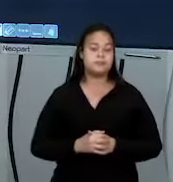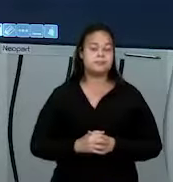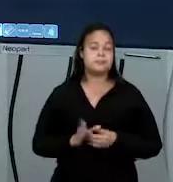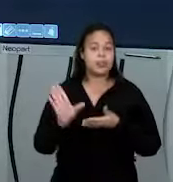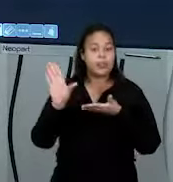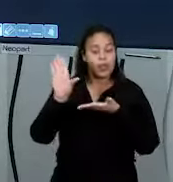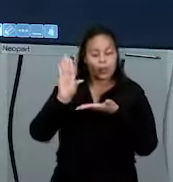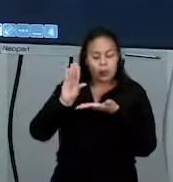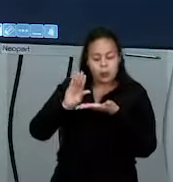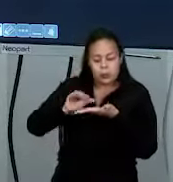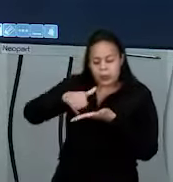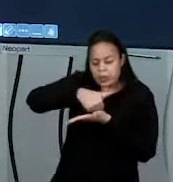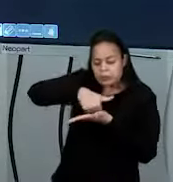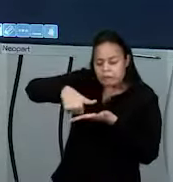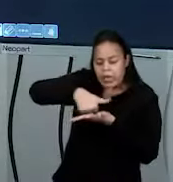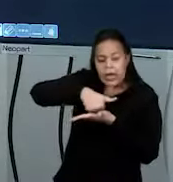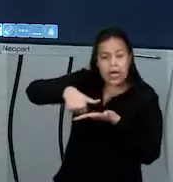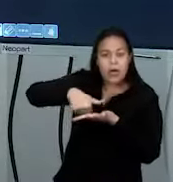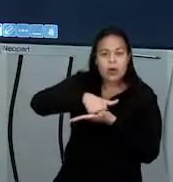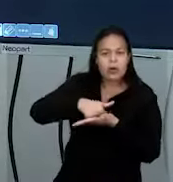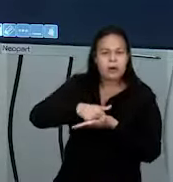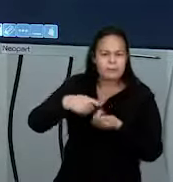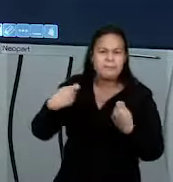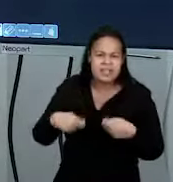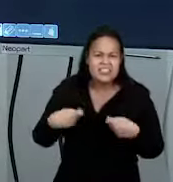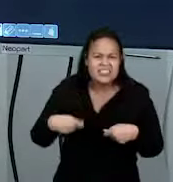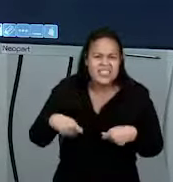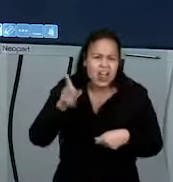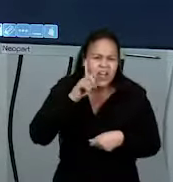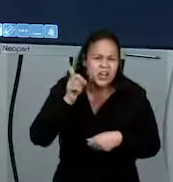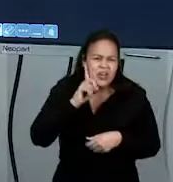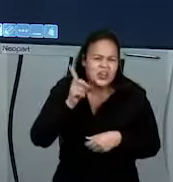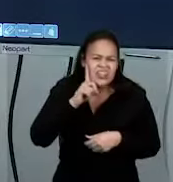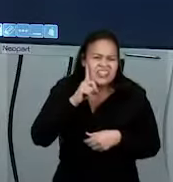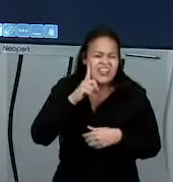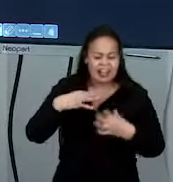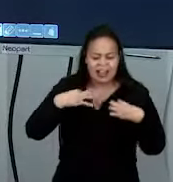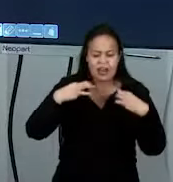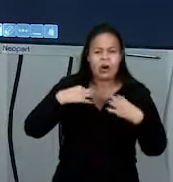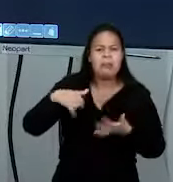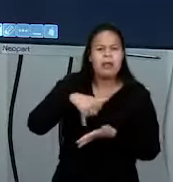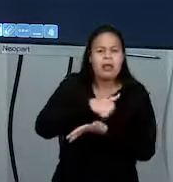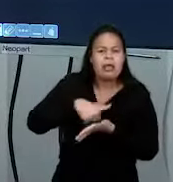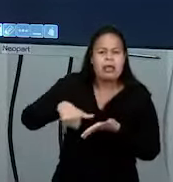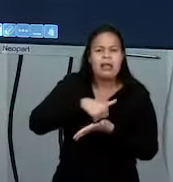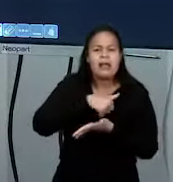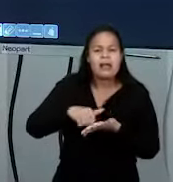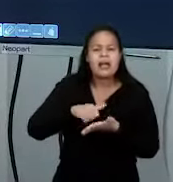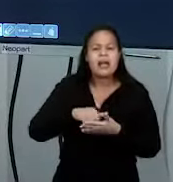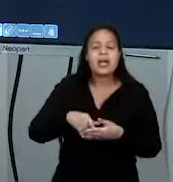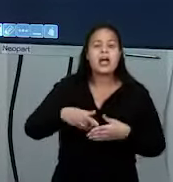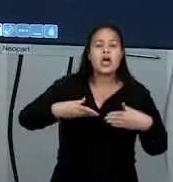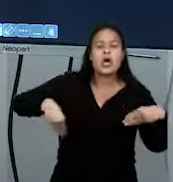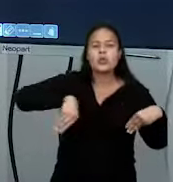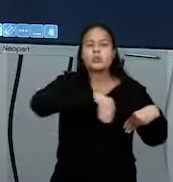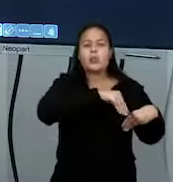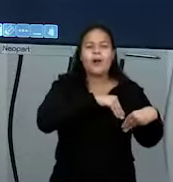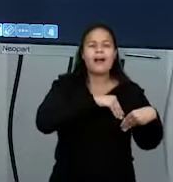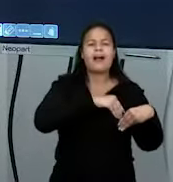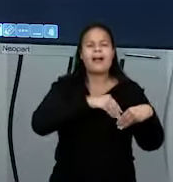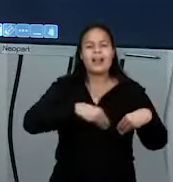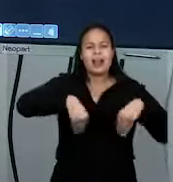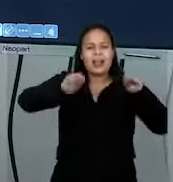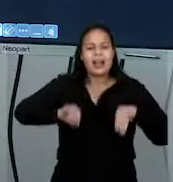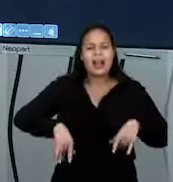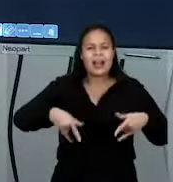do ferro de passar roupas. Será que é necessário mesmo passar todas as roupas, todas as toalhas, todos os lençóis, as roupas